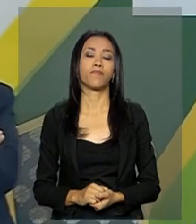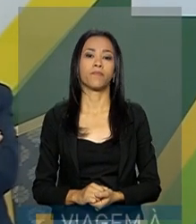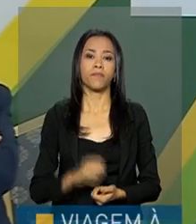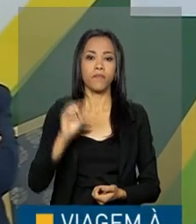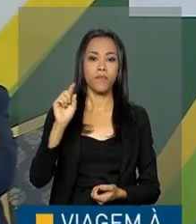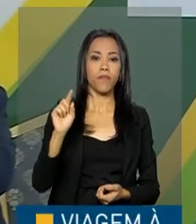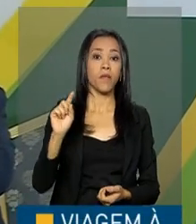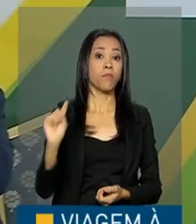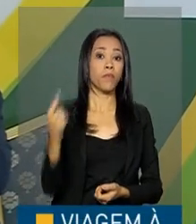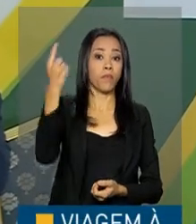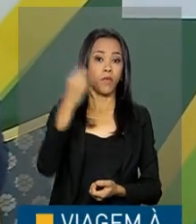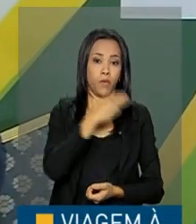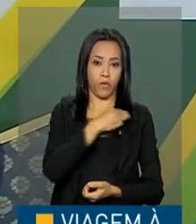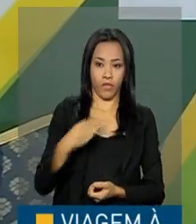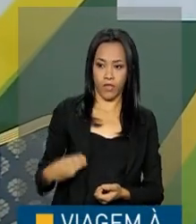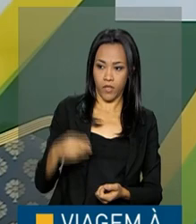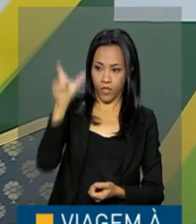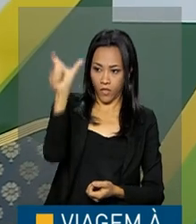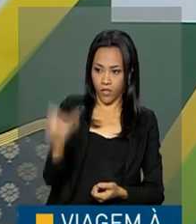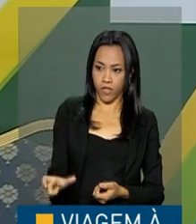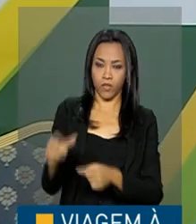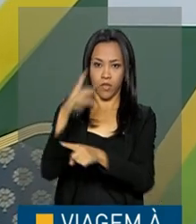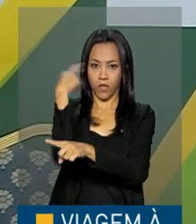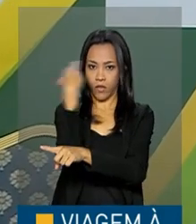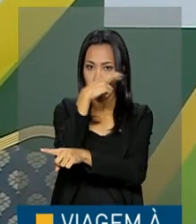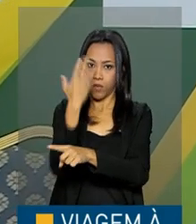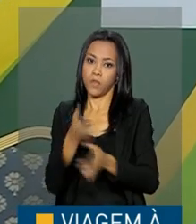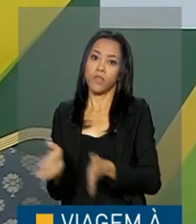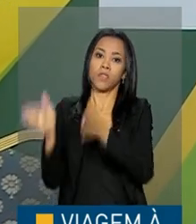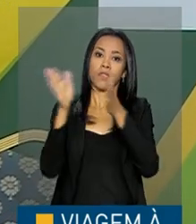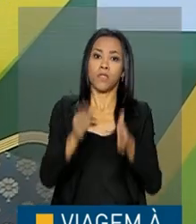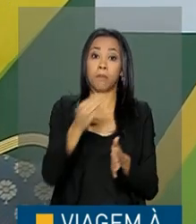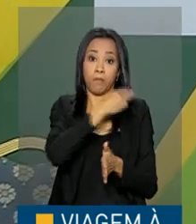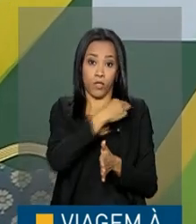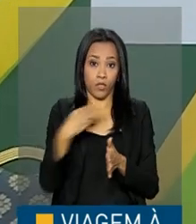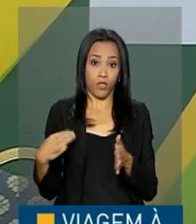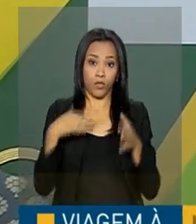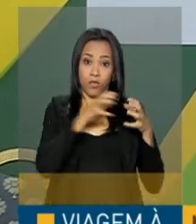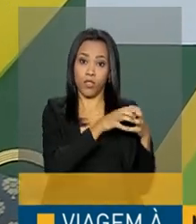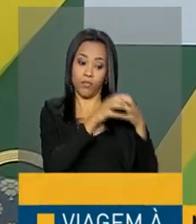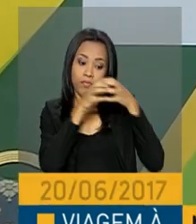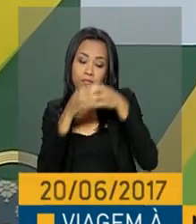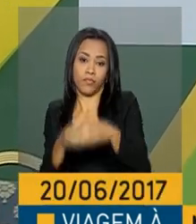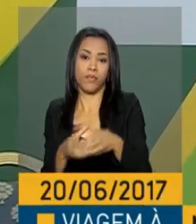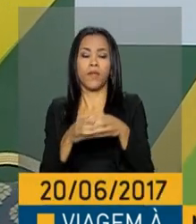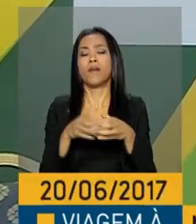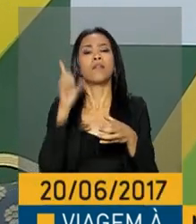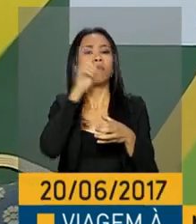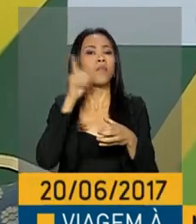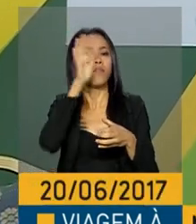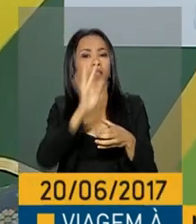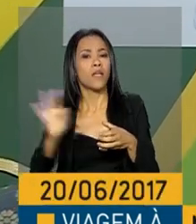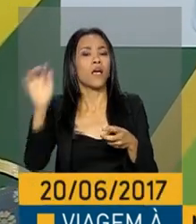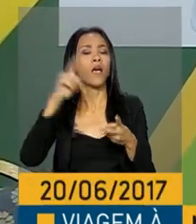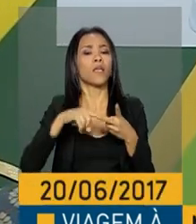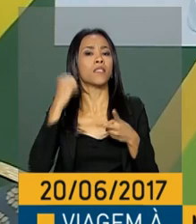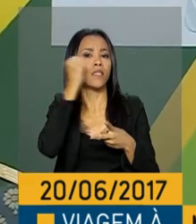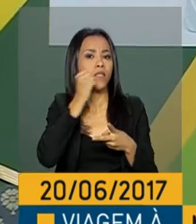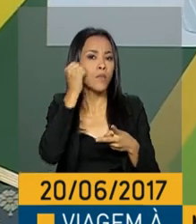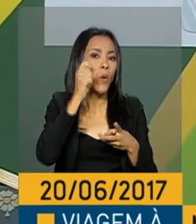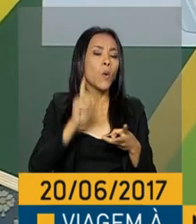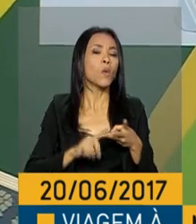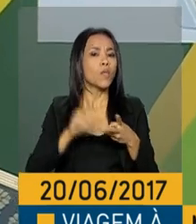Vice-primeiro-ministro da Rússia, o embaixador Antônio Salgado, os ministros que me acompanham, os deputados federais, senadores,